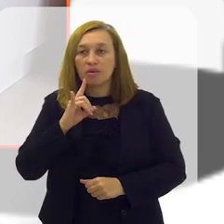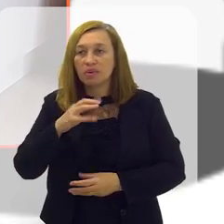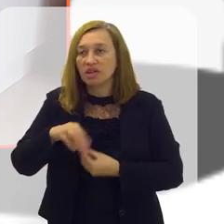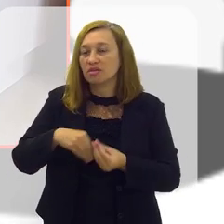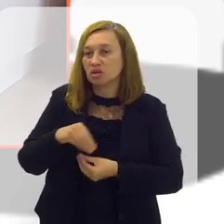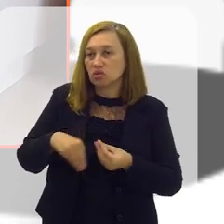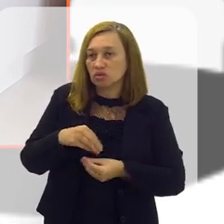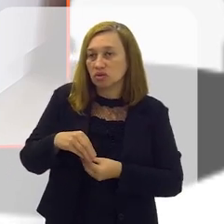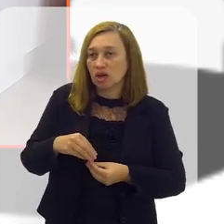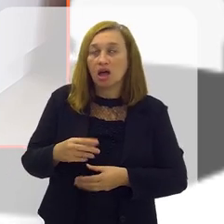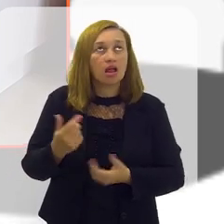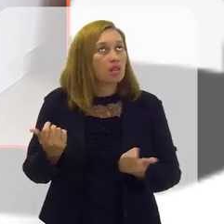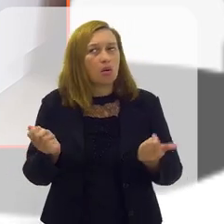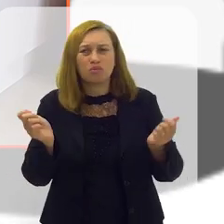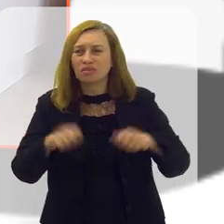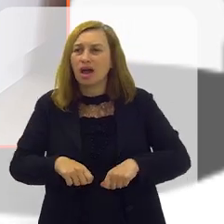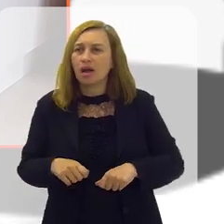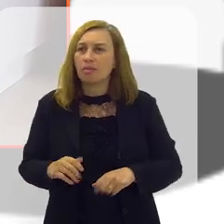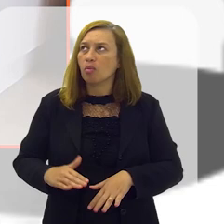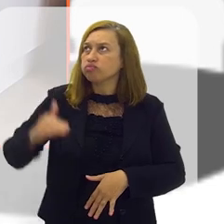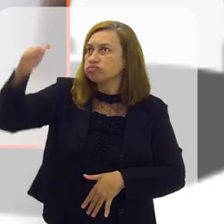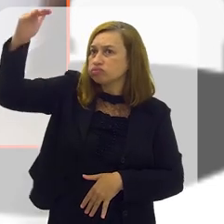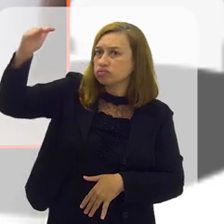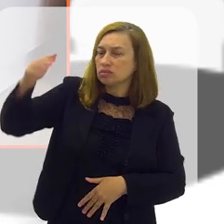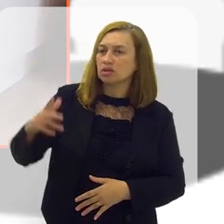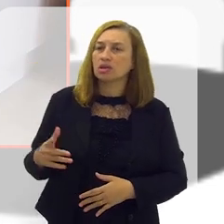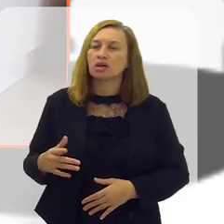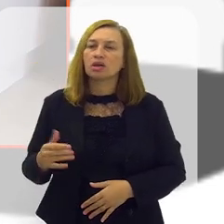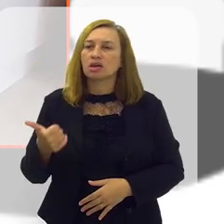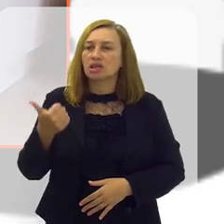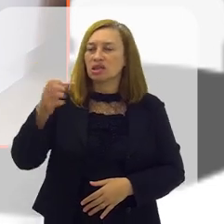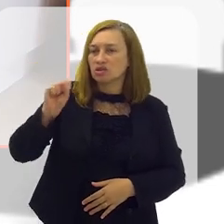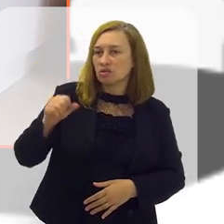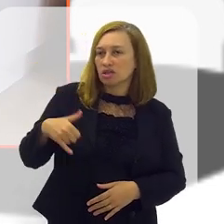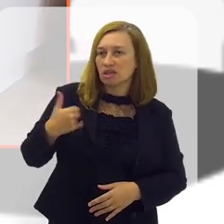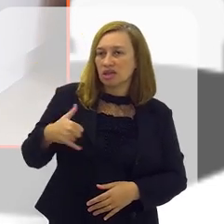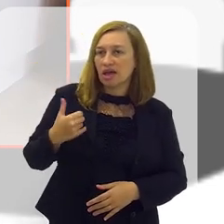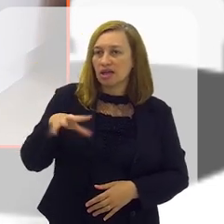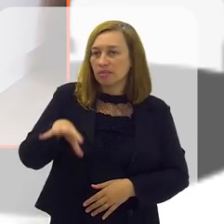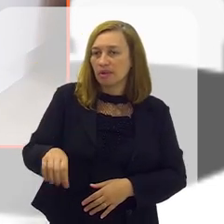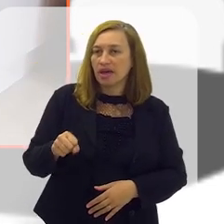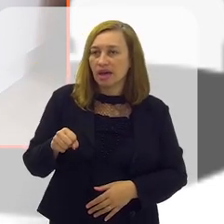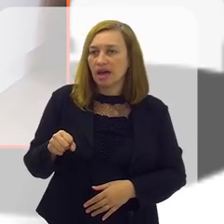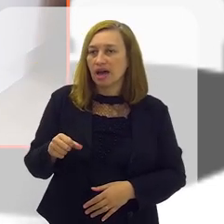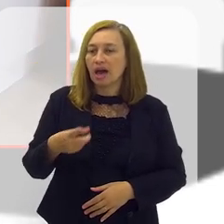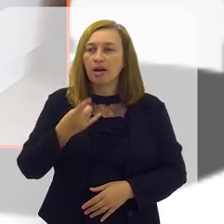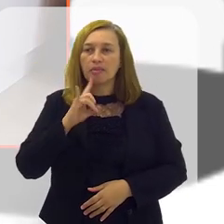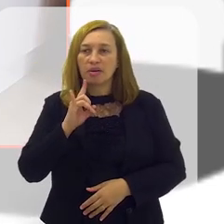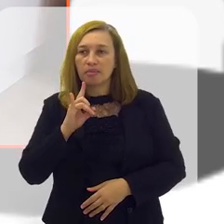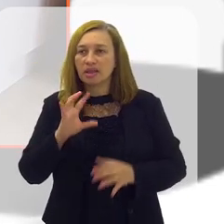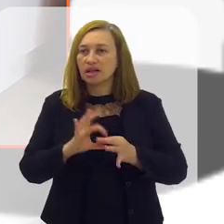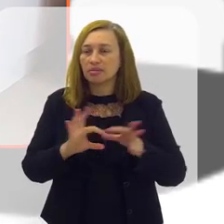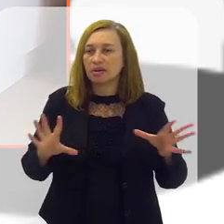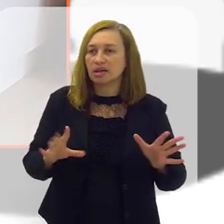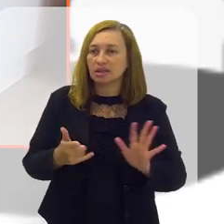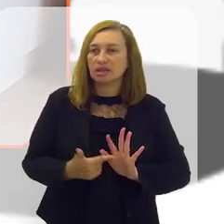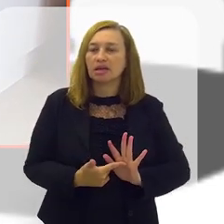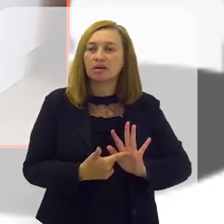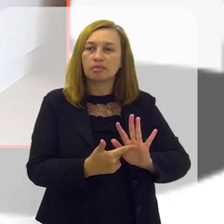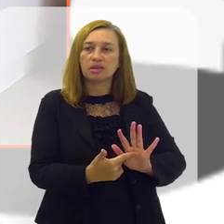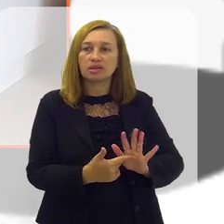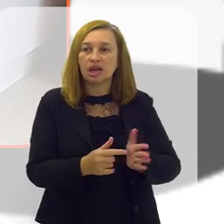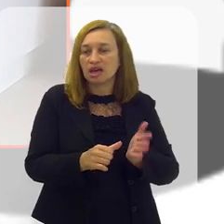no banheiro. Não dá para um adulto pegar, ou um maior de 18, pegar a bebida lá liberada, porque